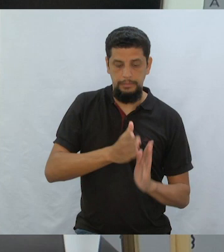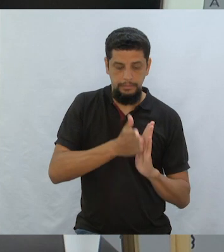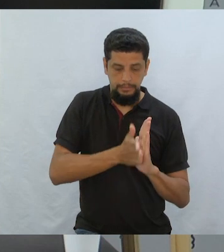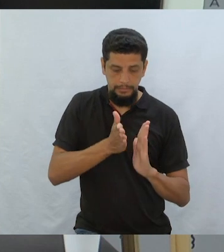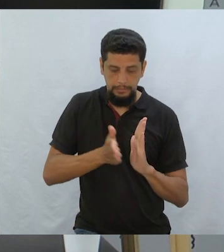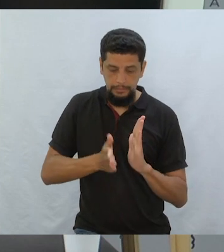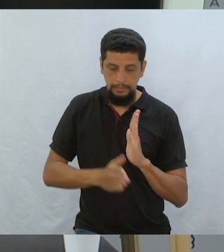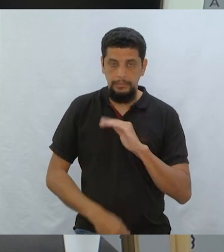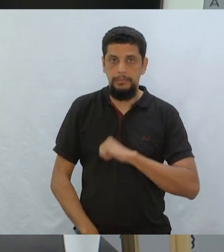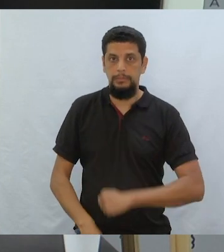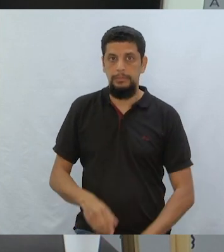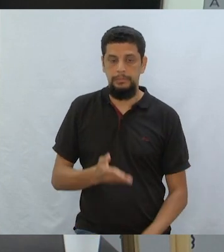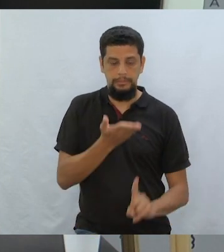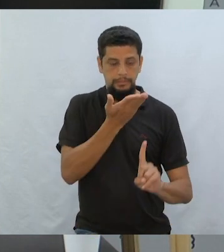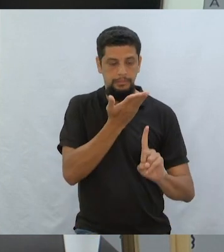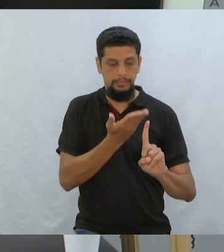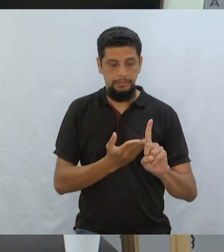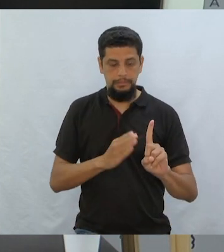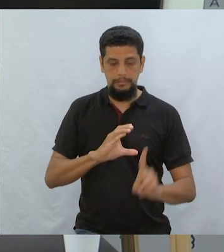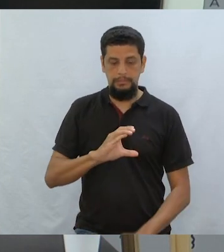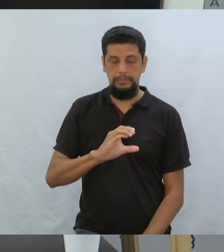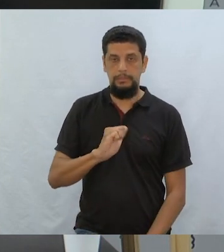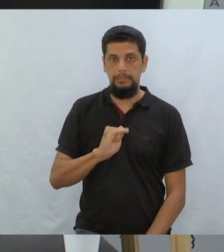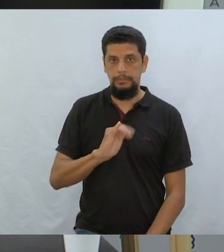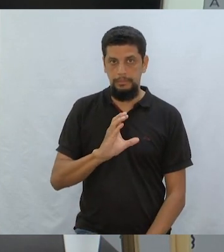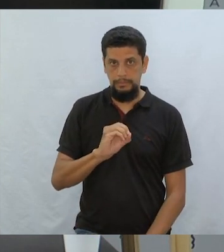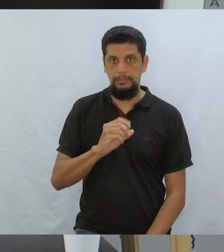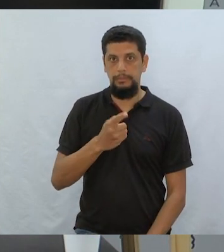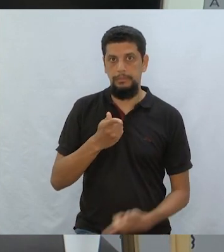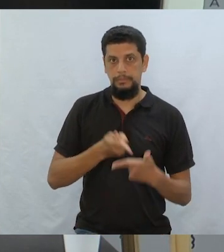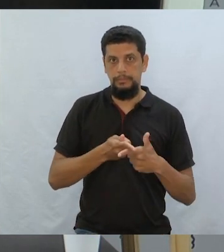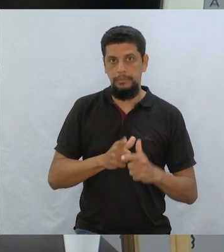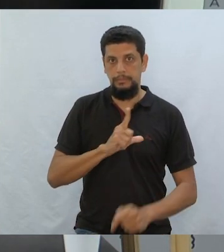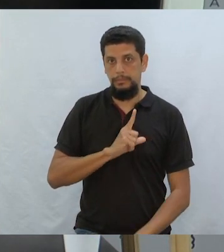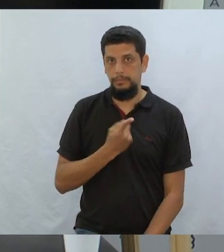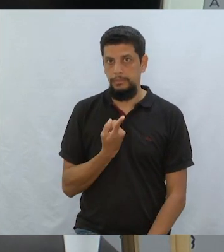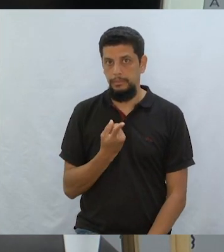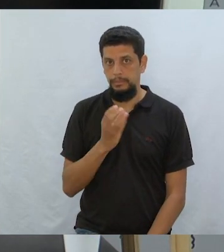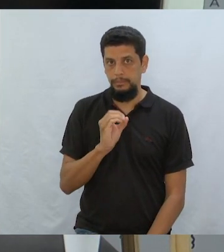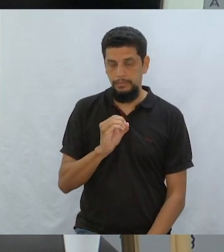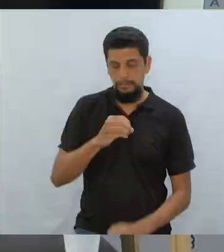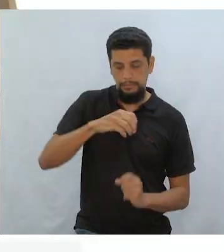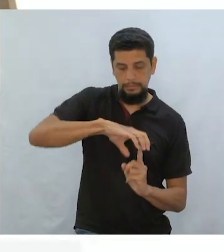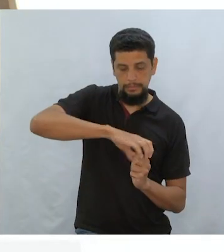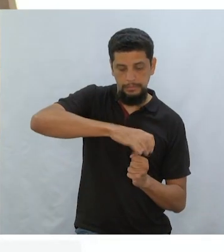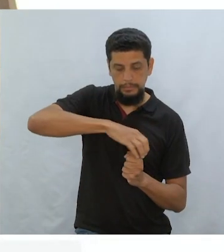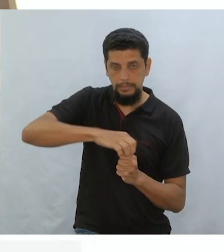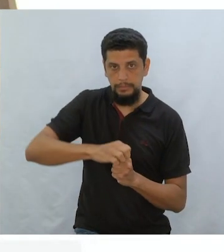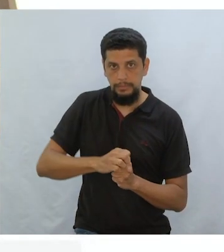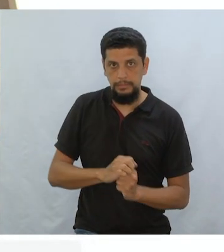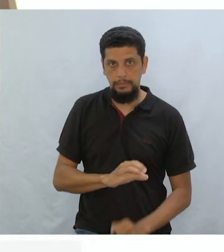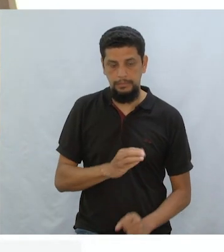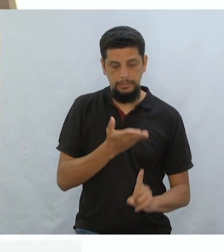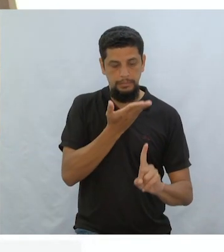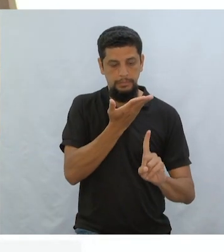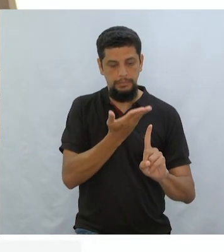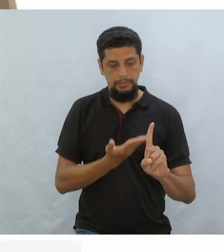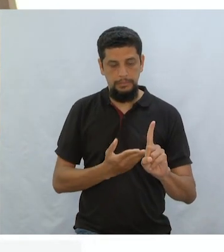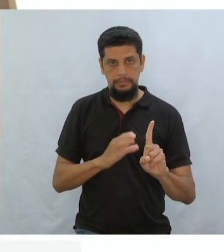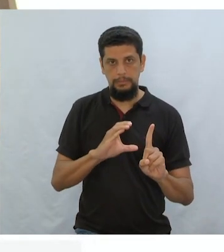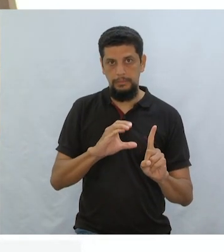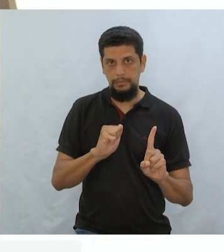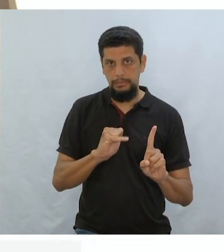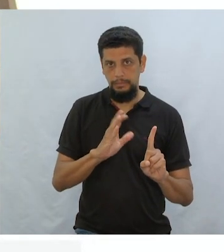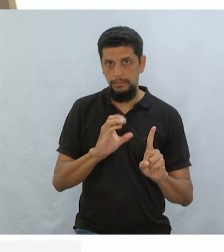é de quem mesmo? É do Caio, porque ele tem 10 tampinhas. Então, o Caio que